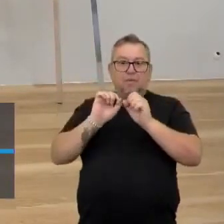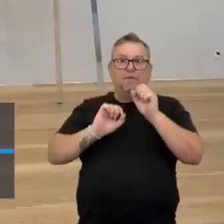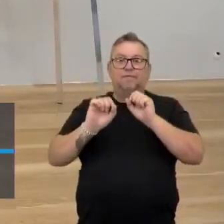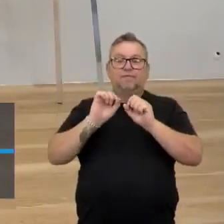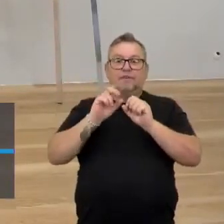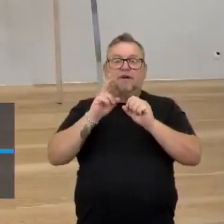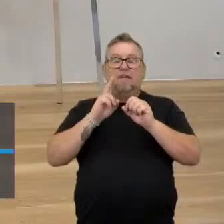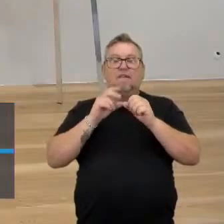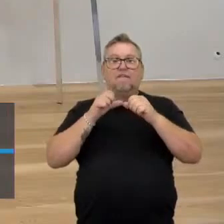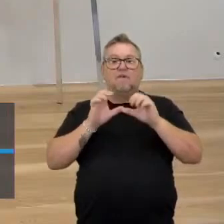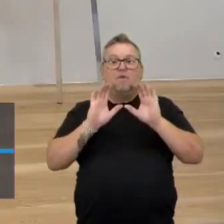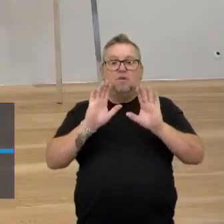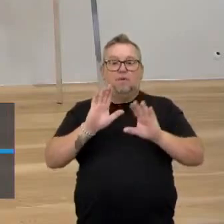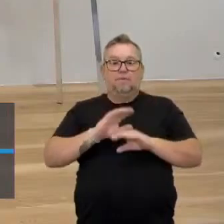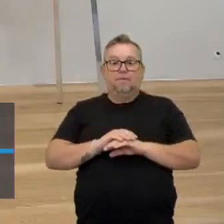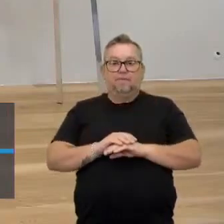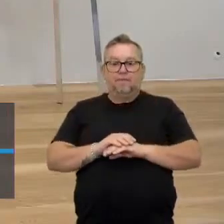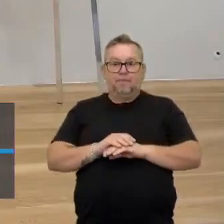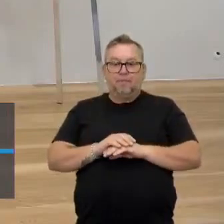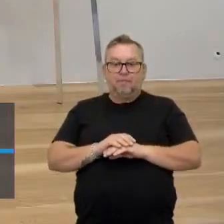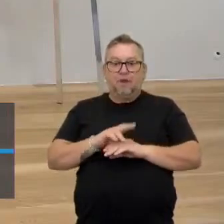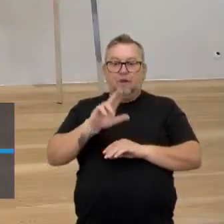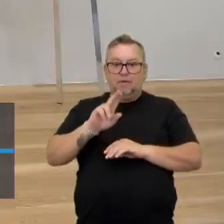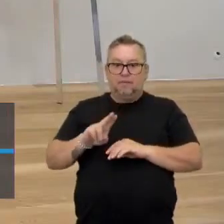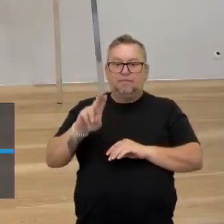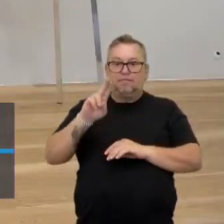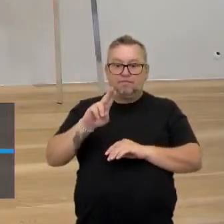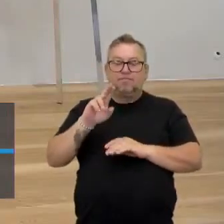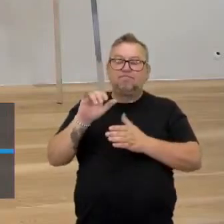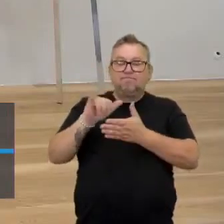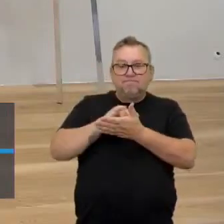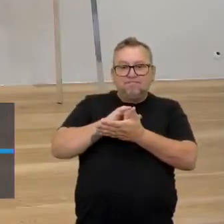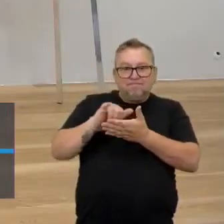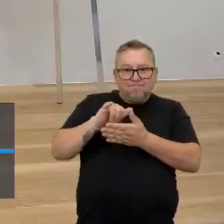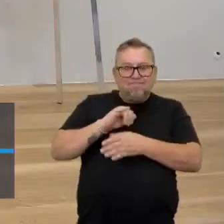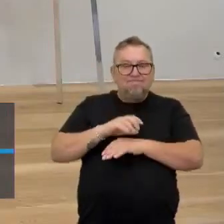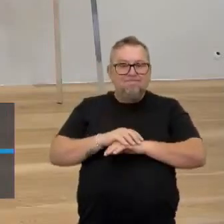uma técnica de usar fita crepe mesmo.